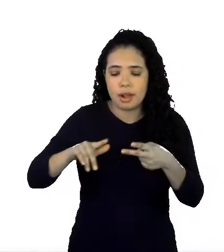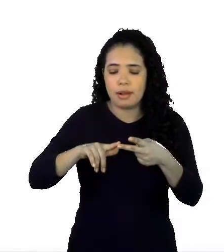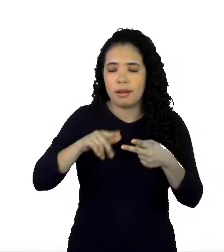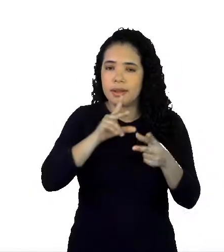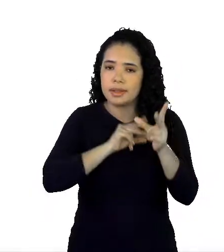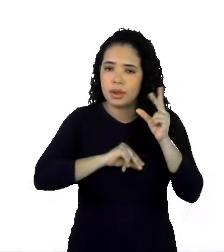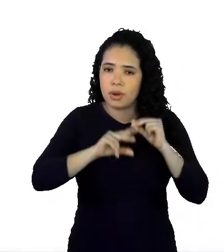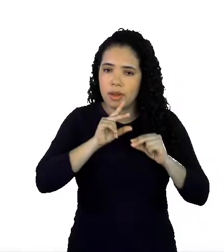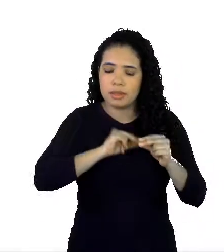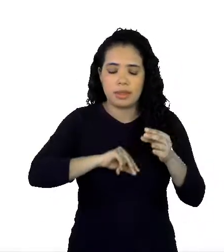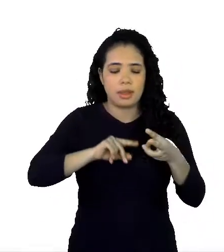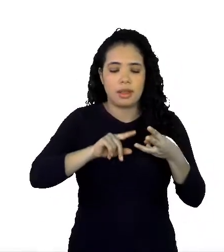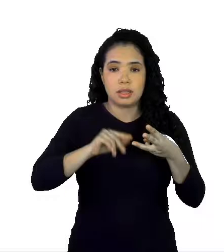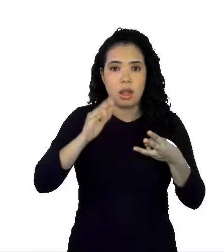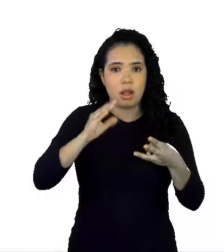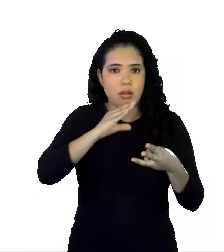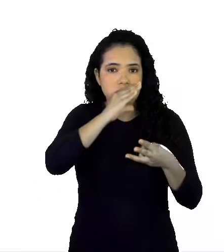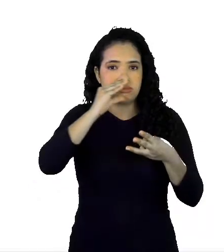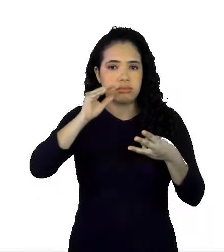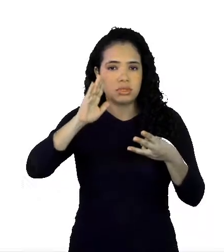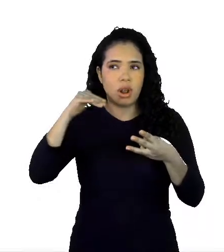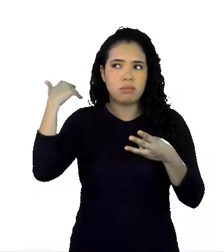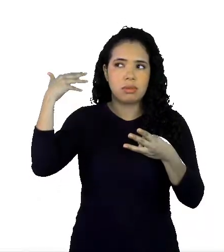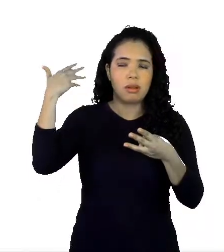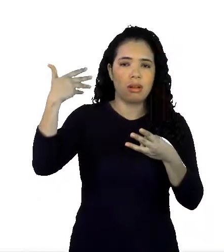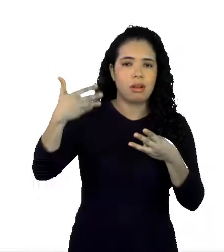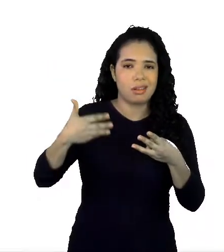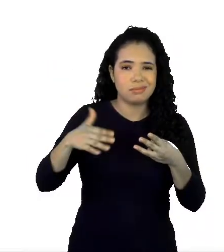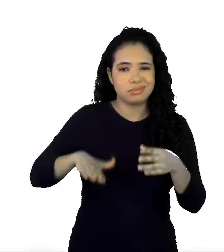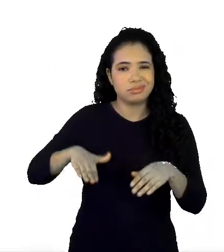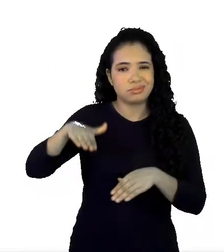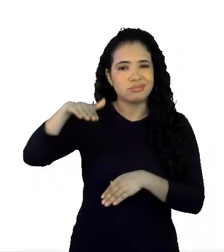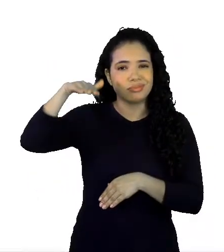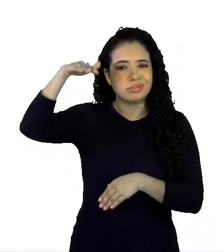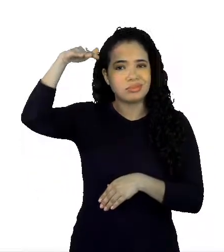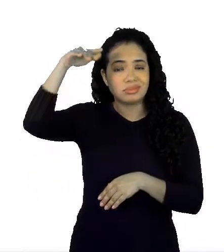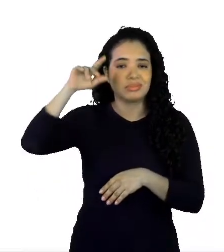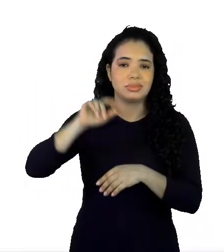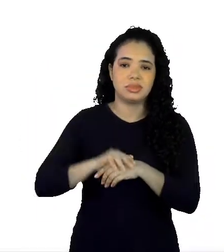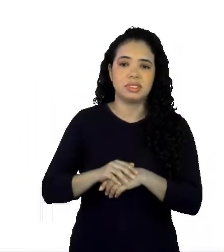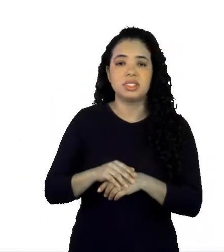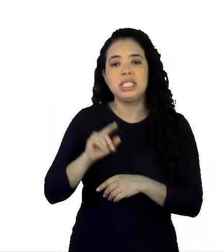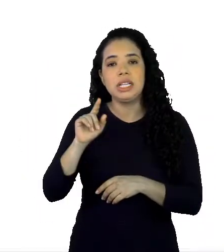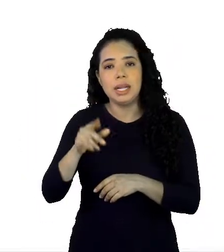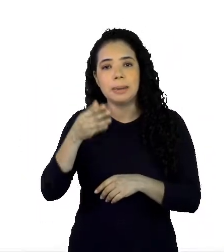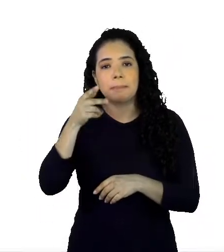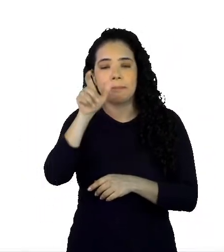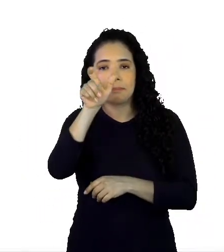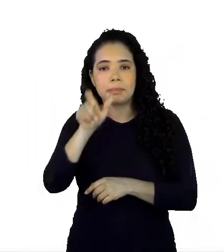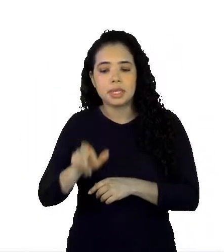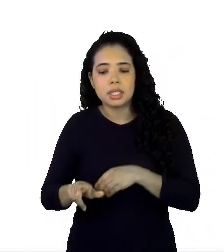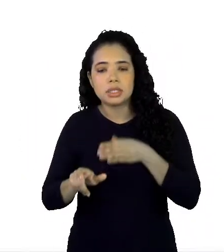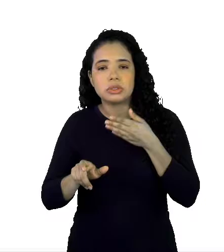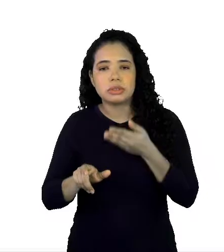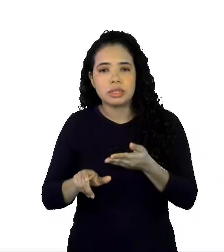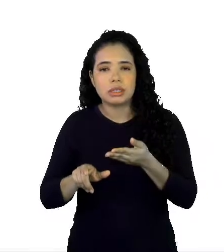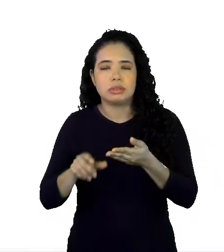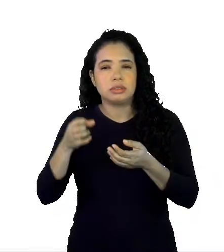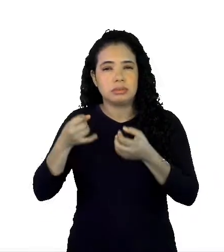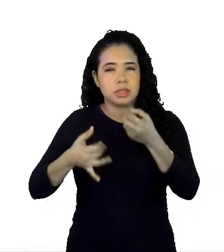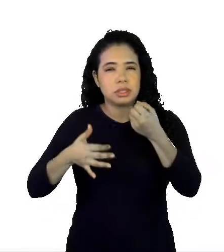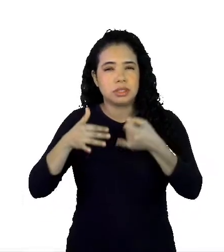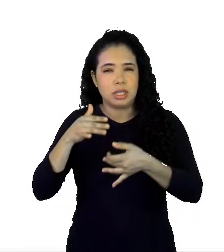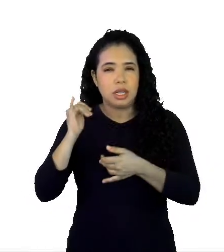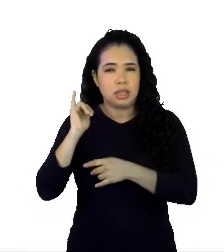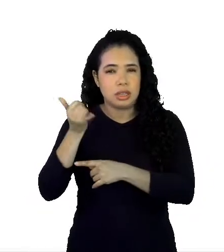adolescente, o hoje dele com 30 anos, 30 e poucos anos. Tem o personagem, porque ele está falando de alguém, ele está